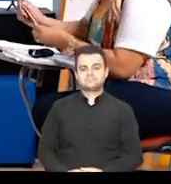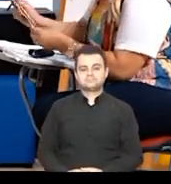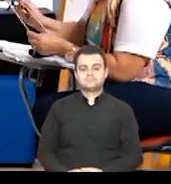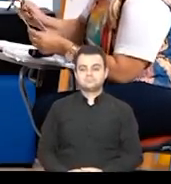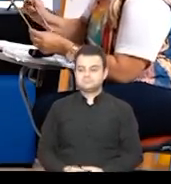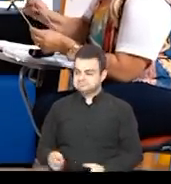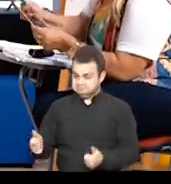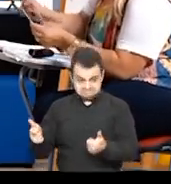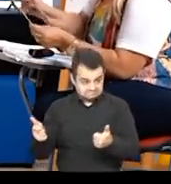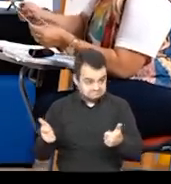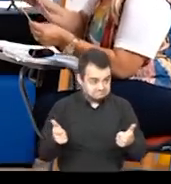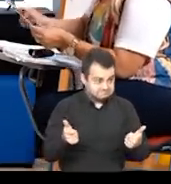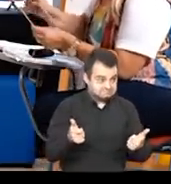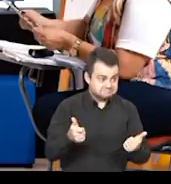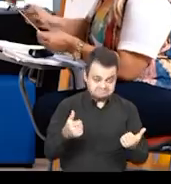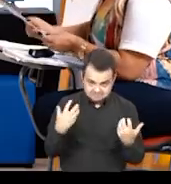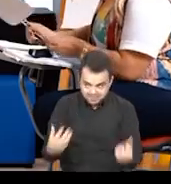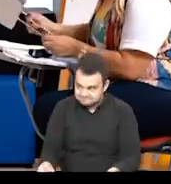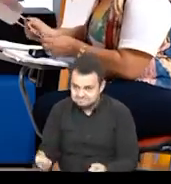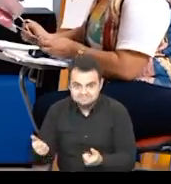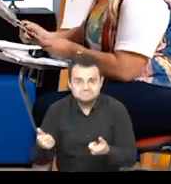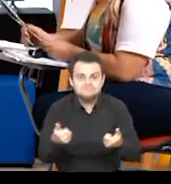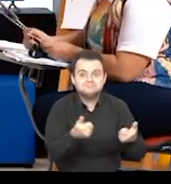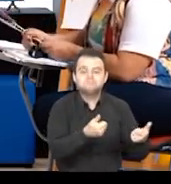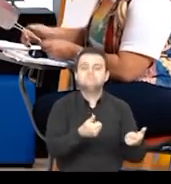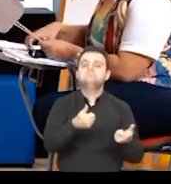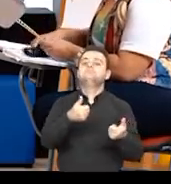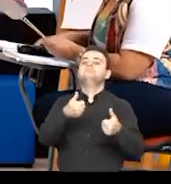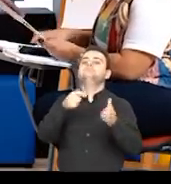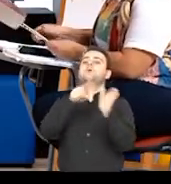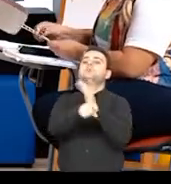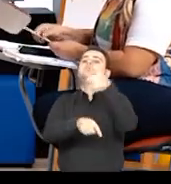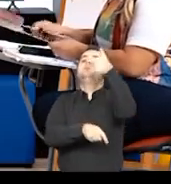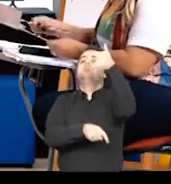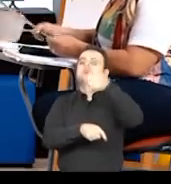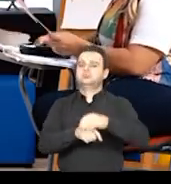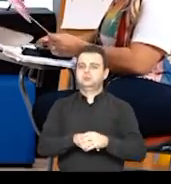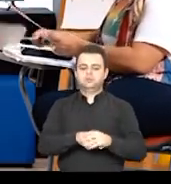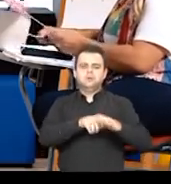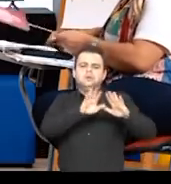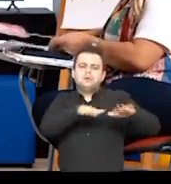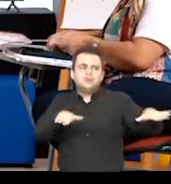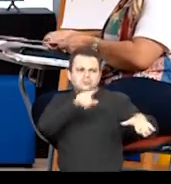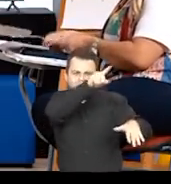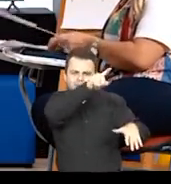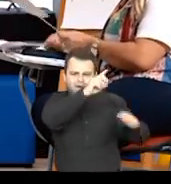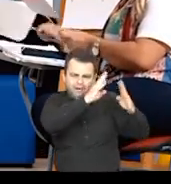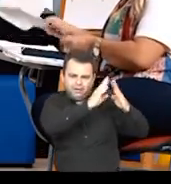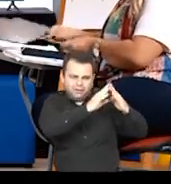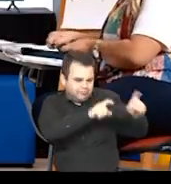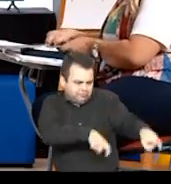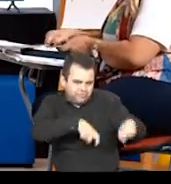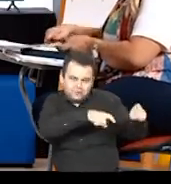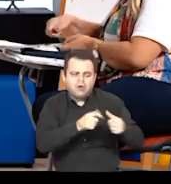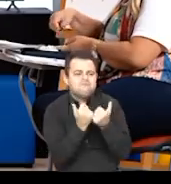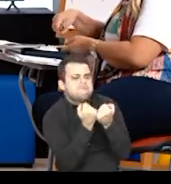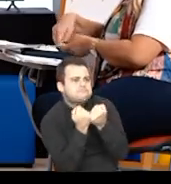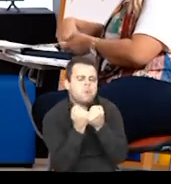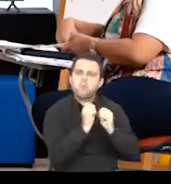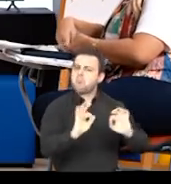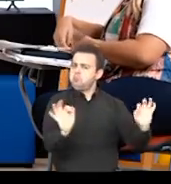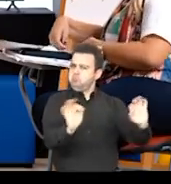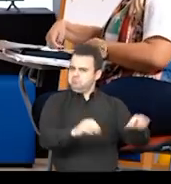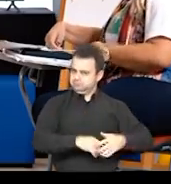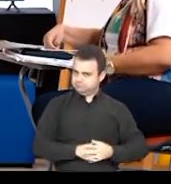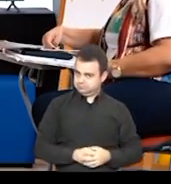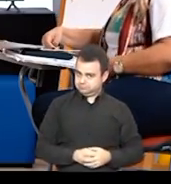Estão prontos? Sim, estamos prontos. Primeira afirmativa. Crianças do campo não jogam videogame. E